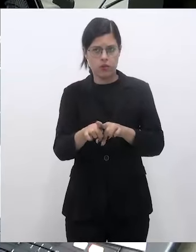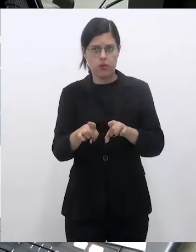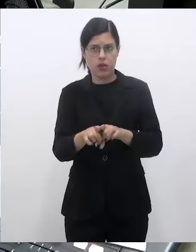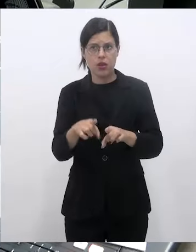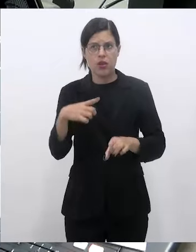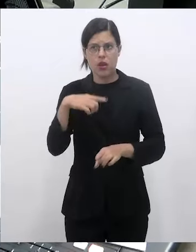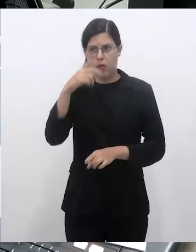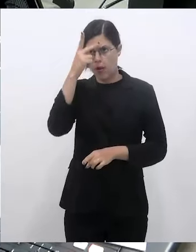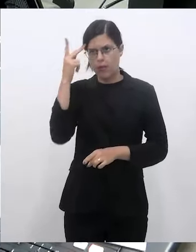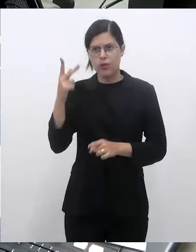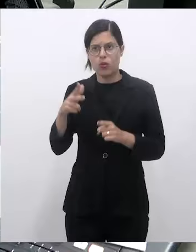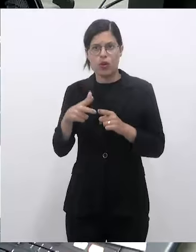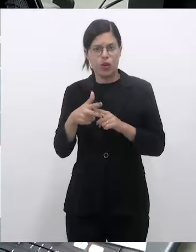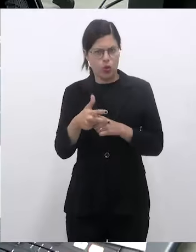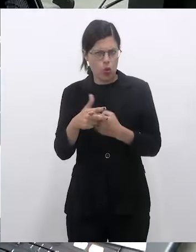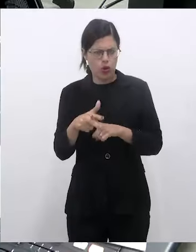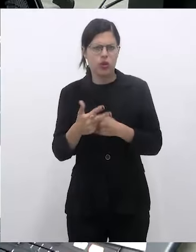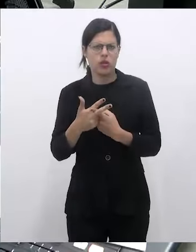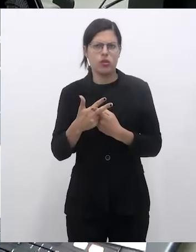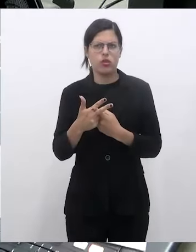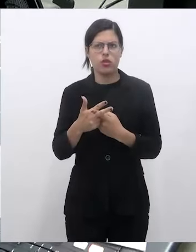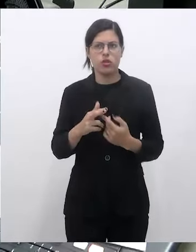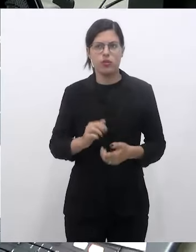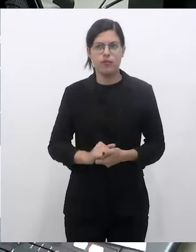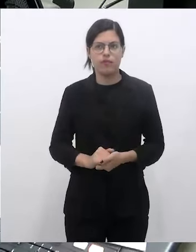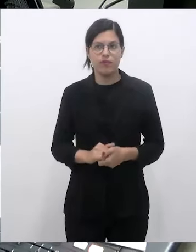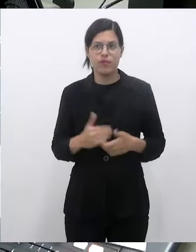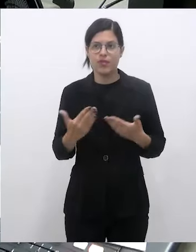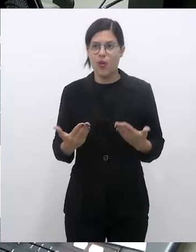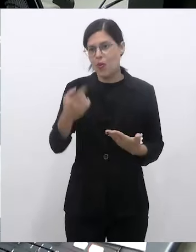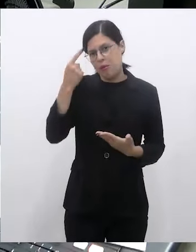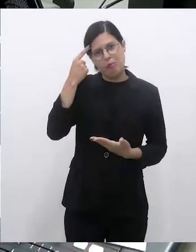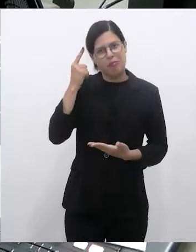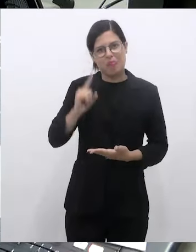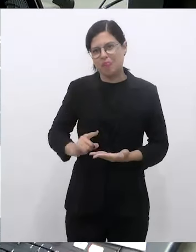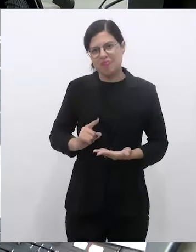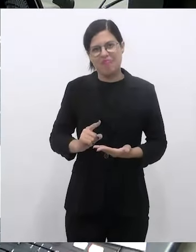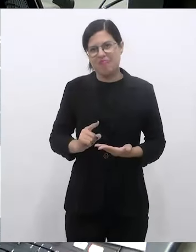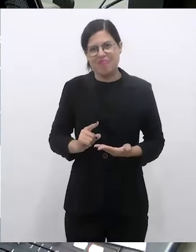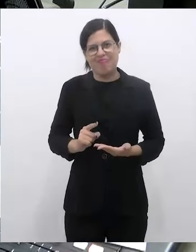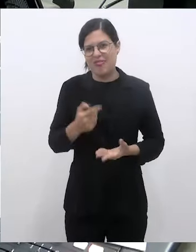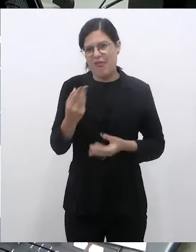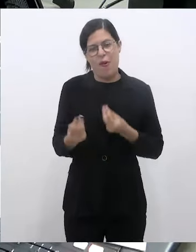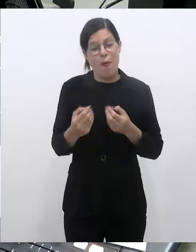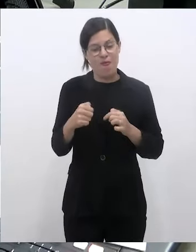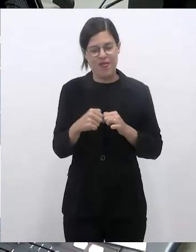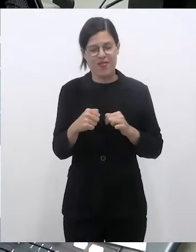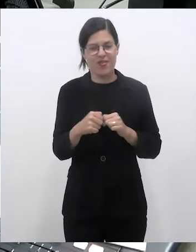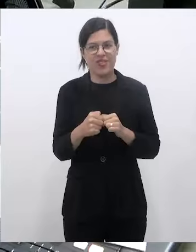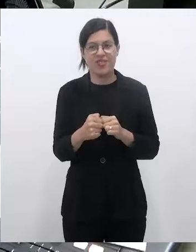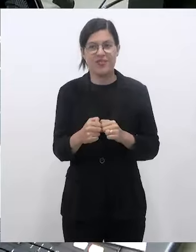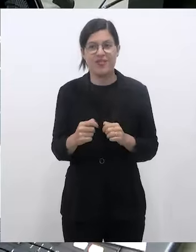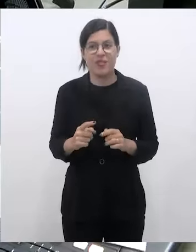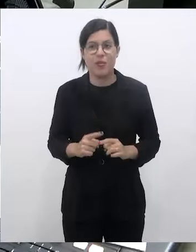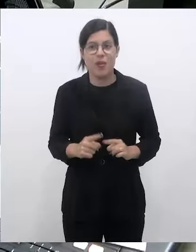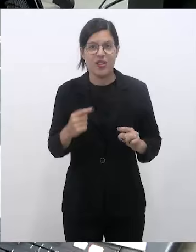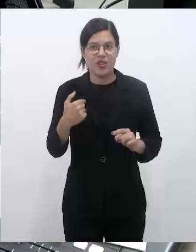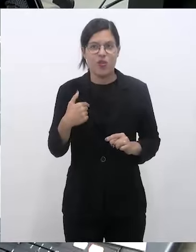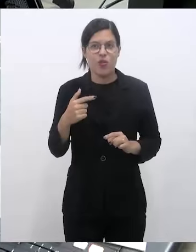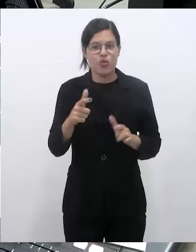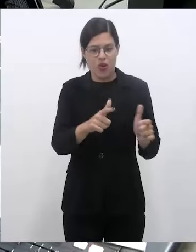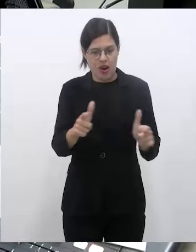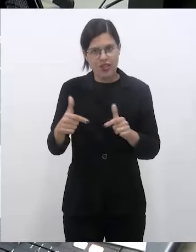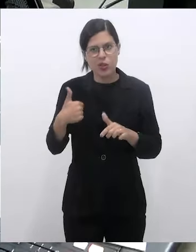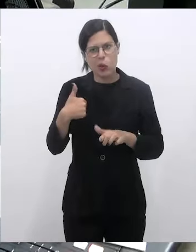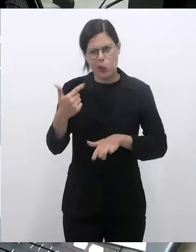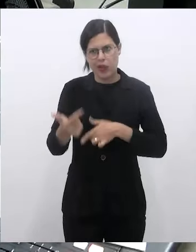tem uma pessoa lá que revisa. Então, não sei onde foi feito isso, mas nos lugares